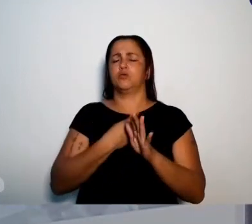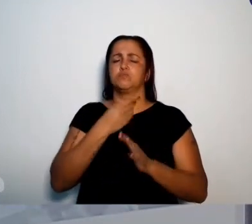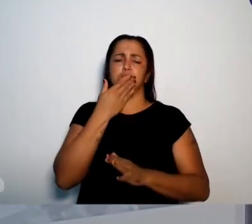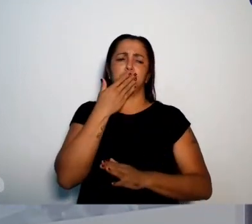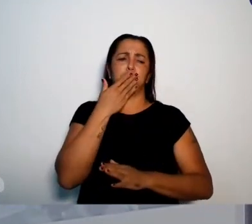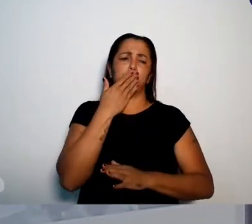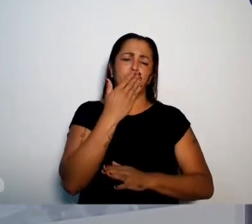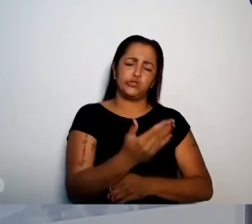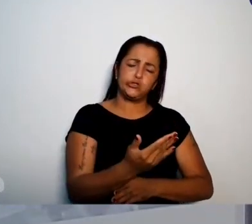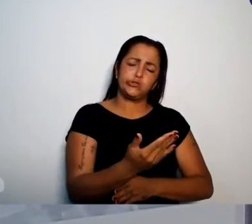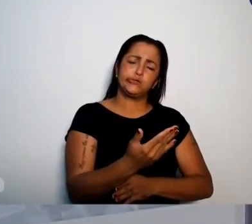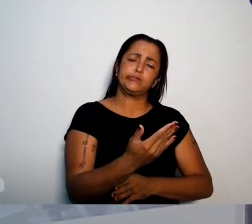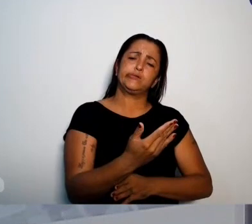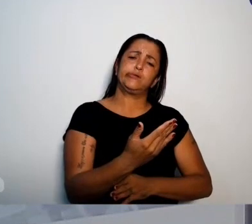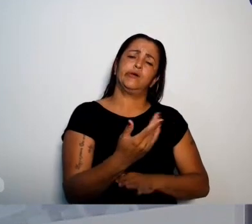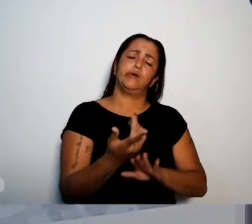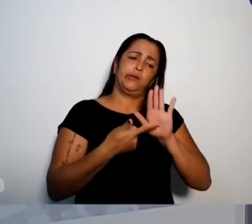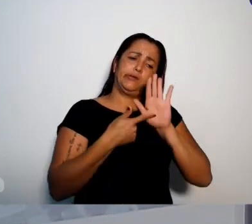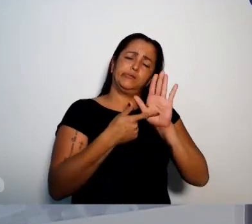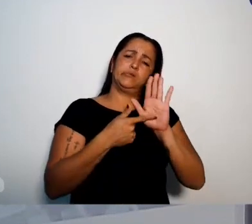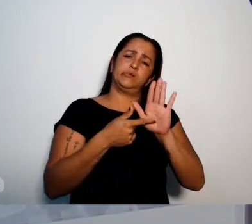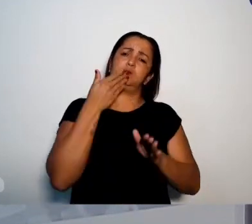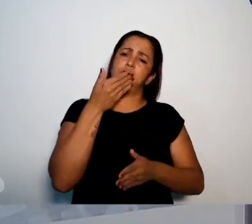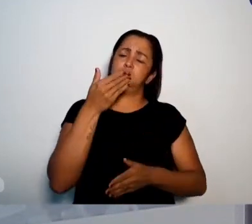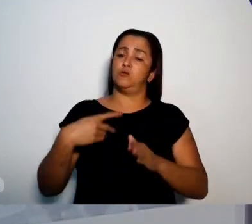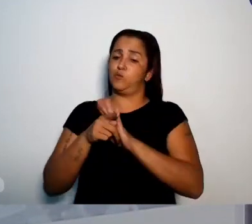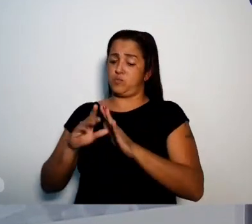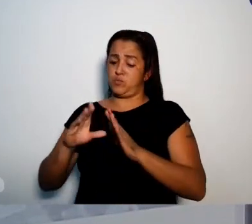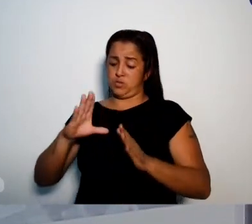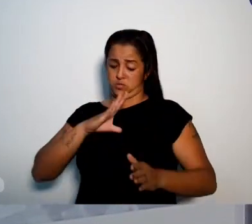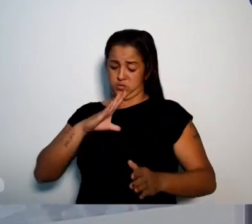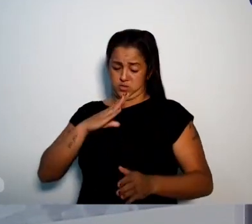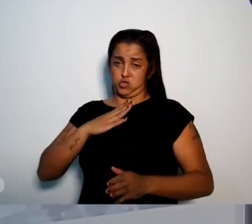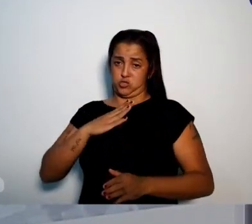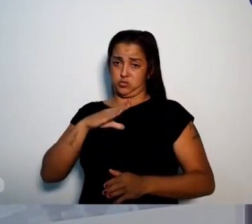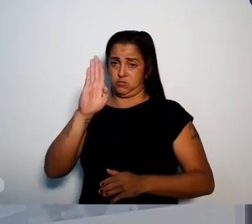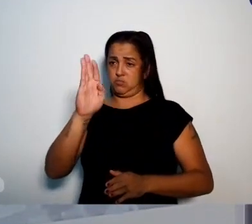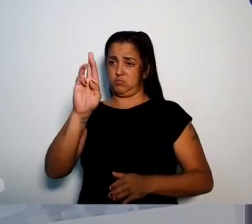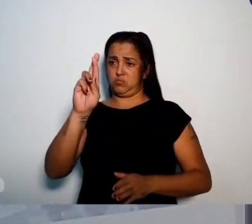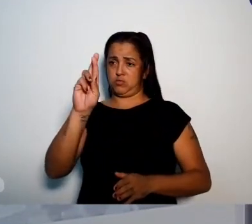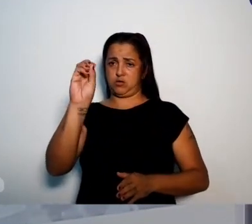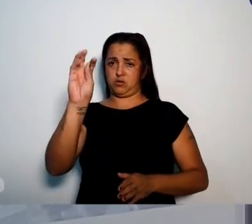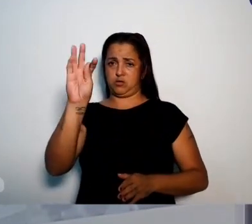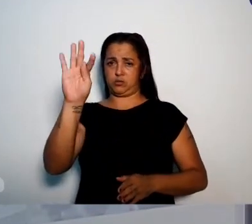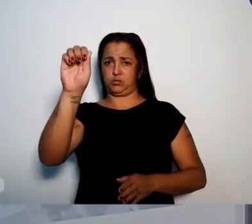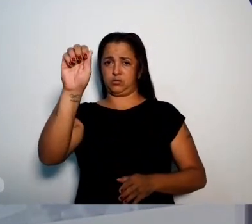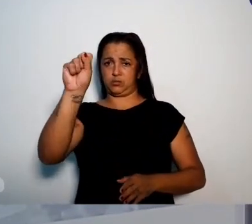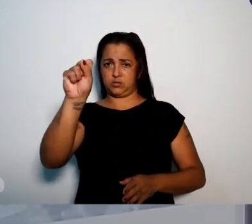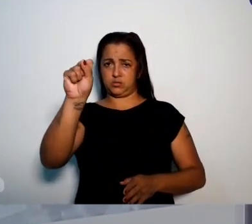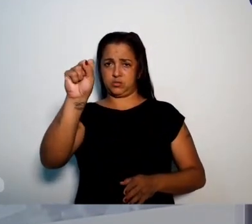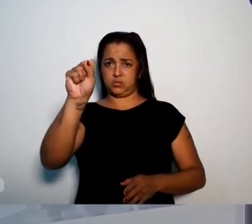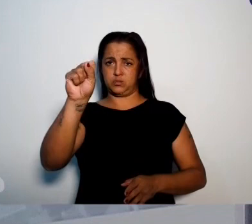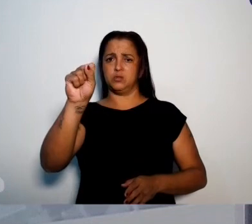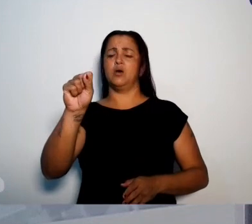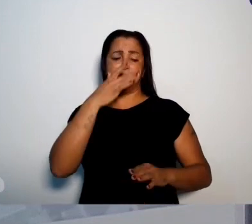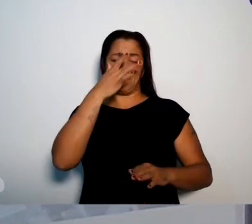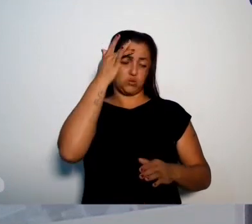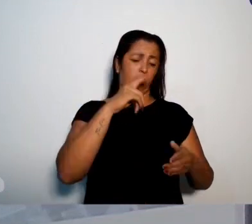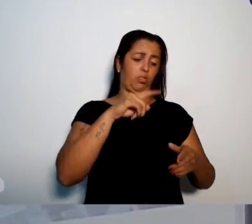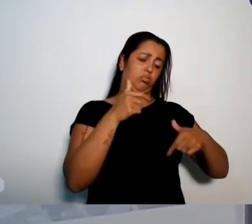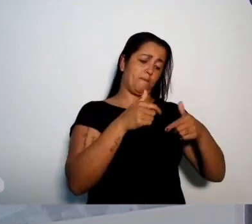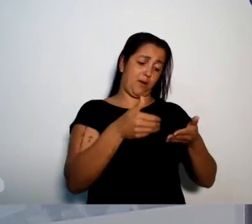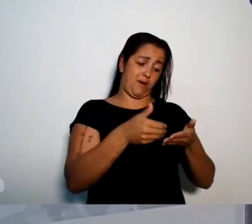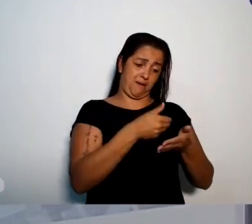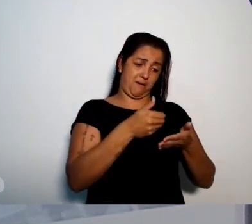apresentamos, solicitando para a cidade de Brotas. Pessoas que moram em Botucatu, trabalham na cidade de Brotas,